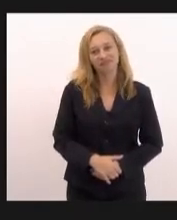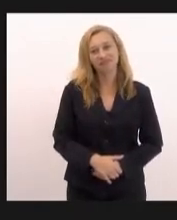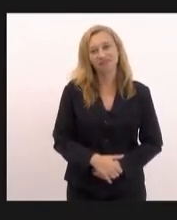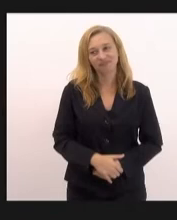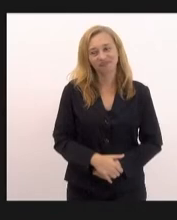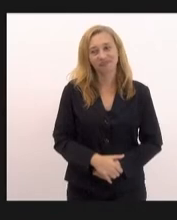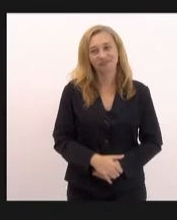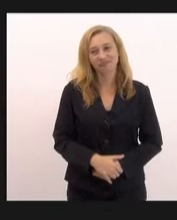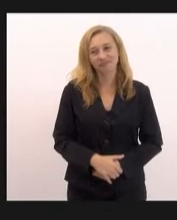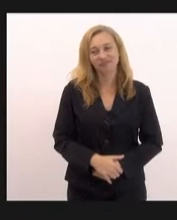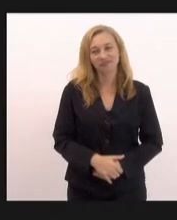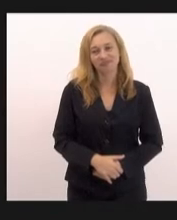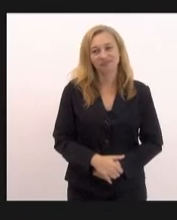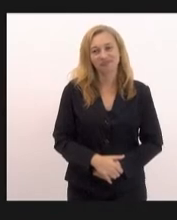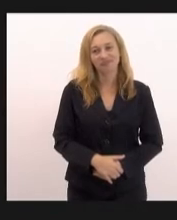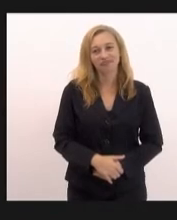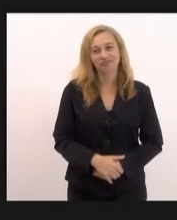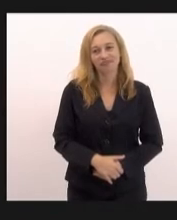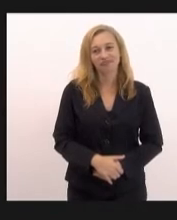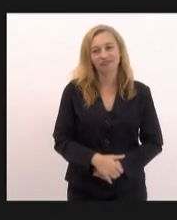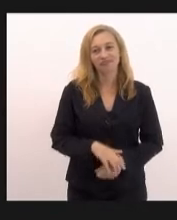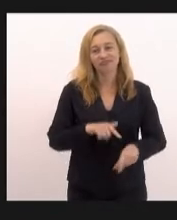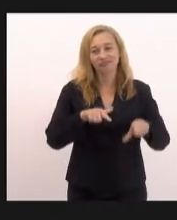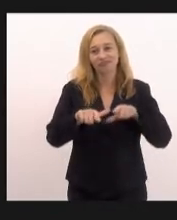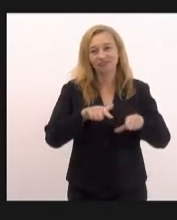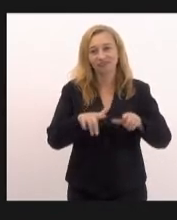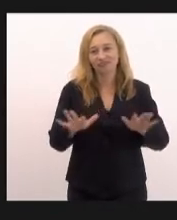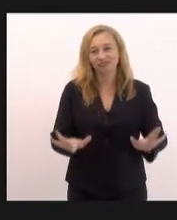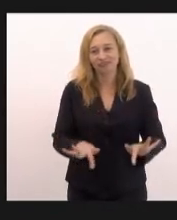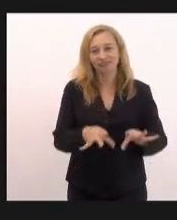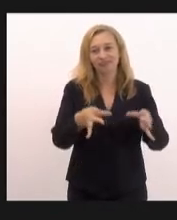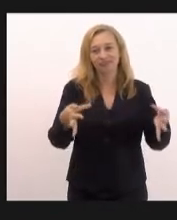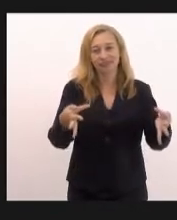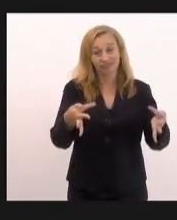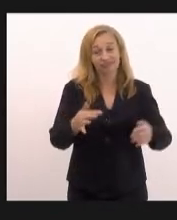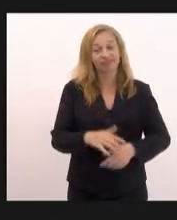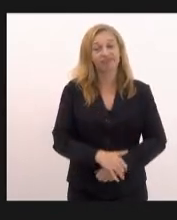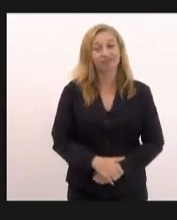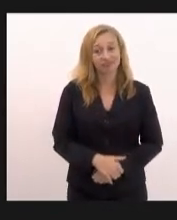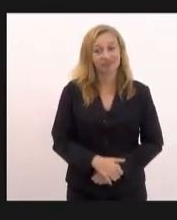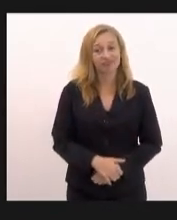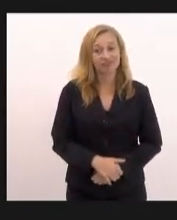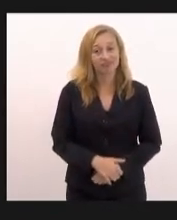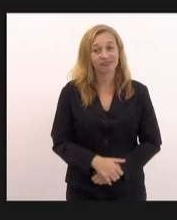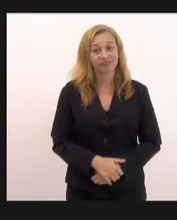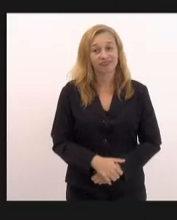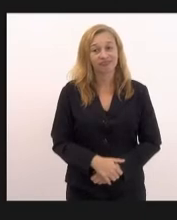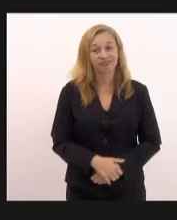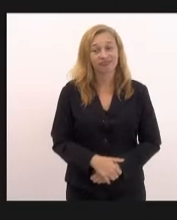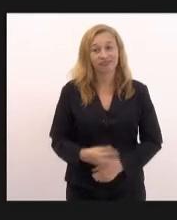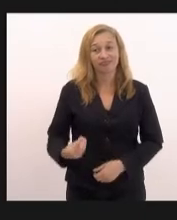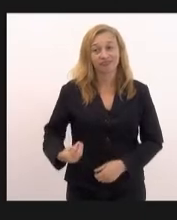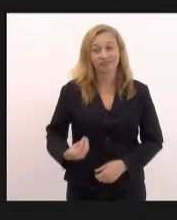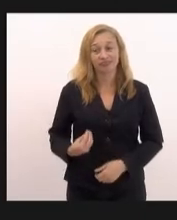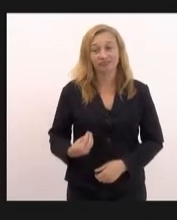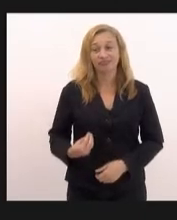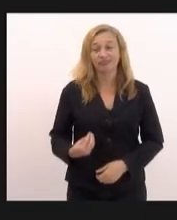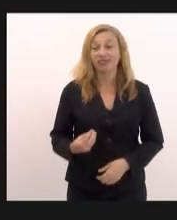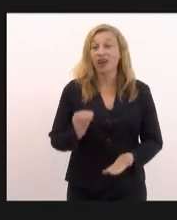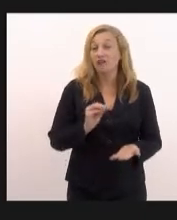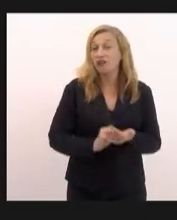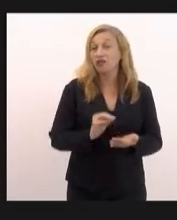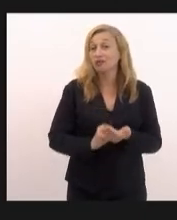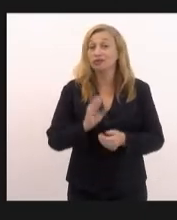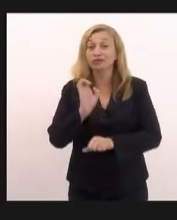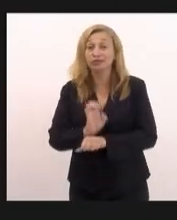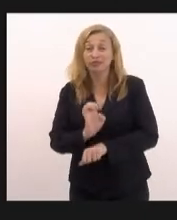das comunidades simples, onde há uma ausência permanente do Estado, de